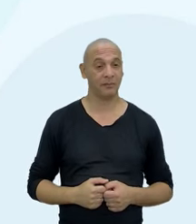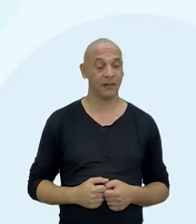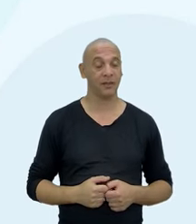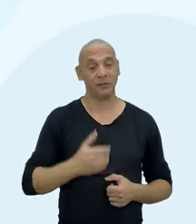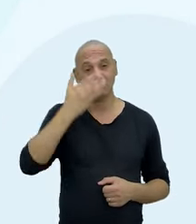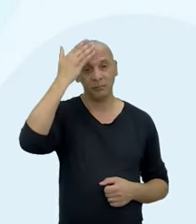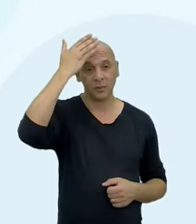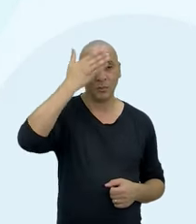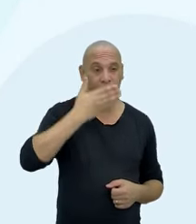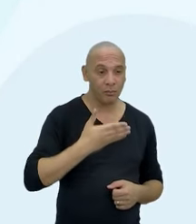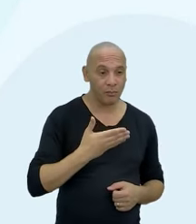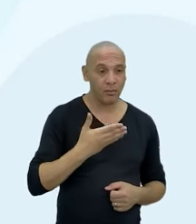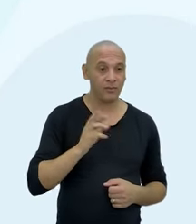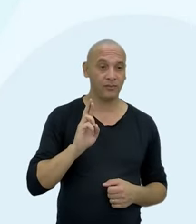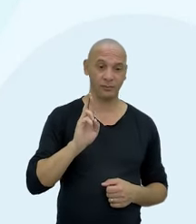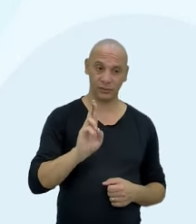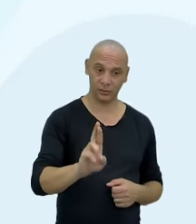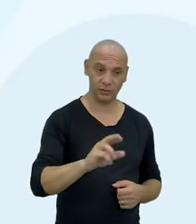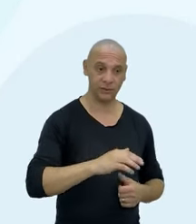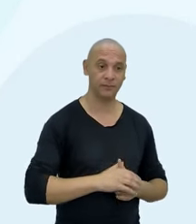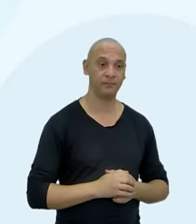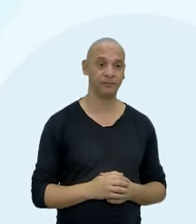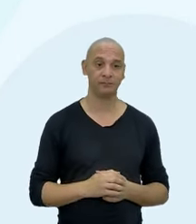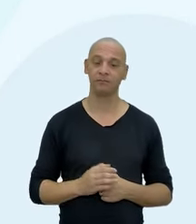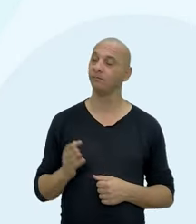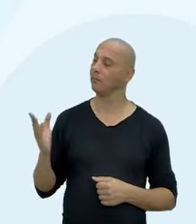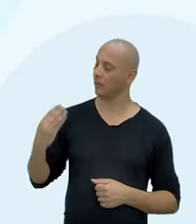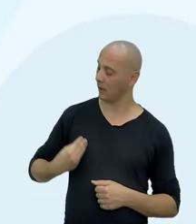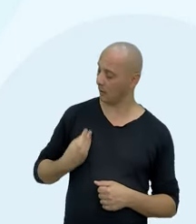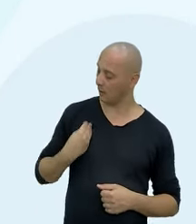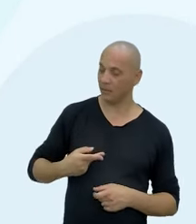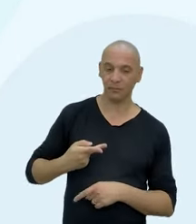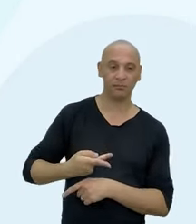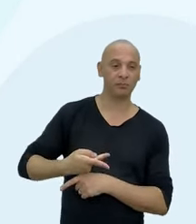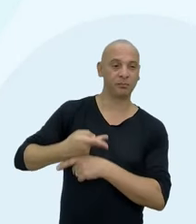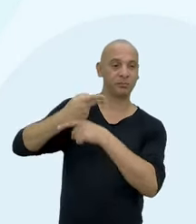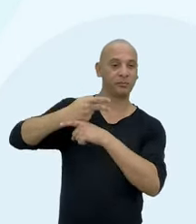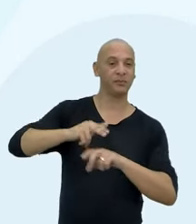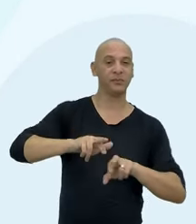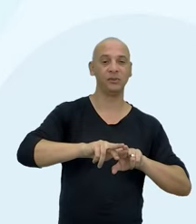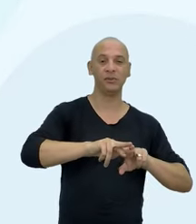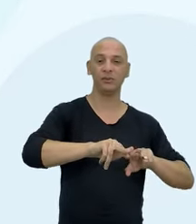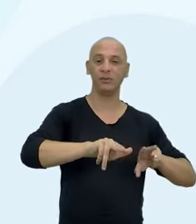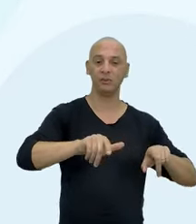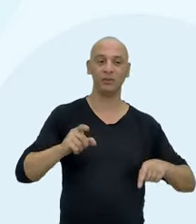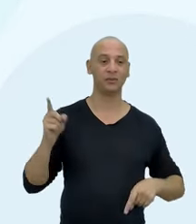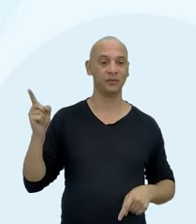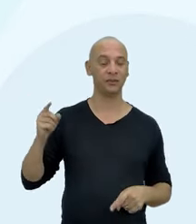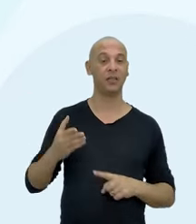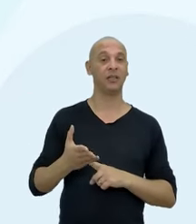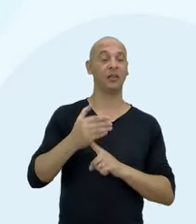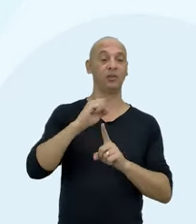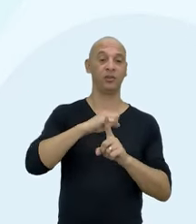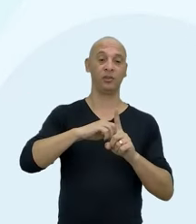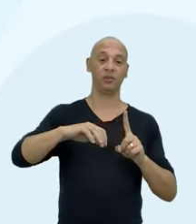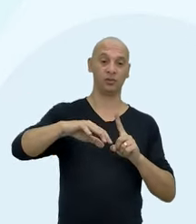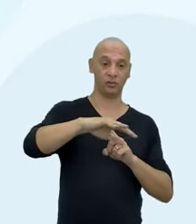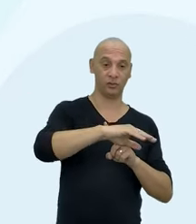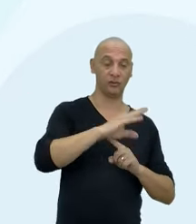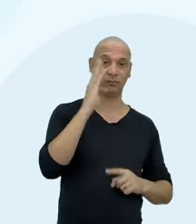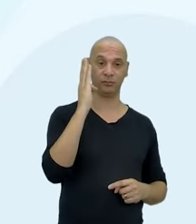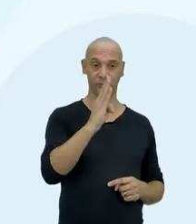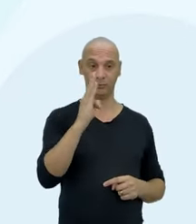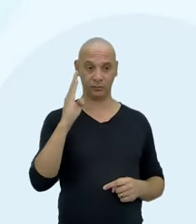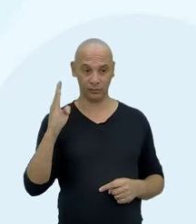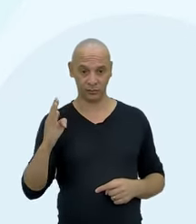então é comprovado os resultados né Nós participamos de Prêmios nas ondas do prêmio tecnologia social da fundação Banco